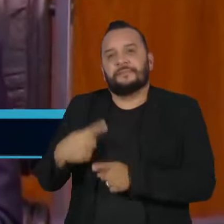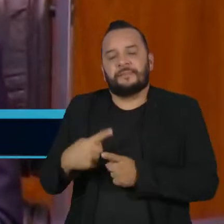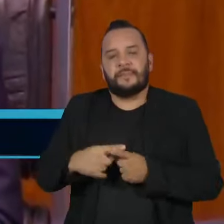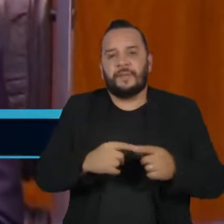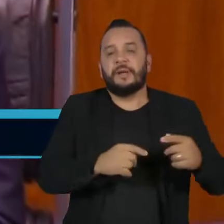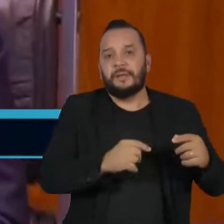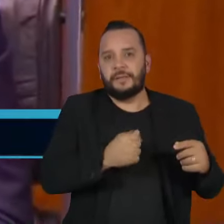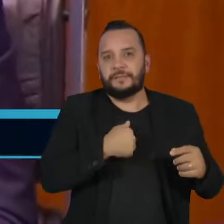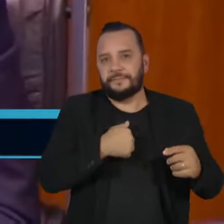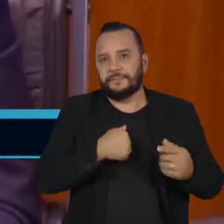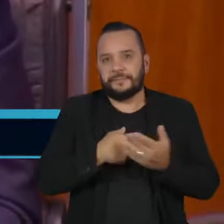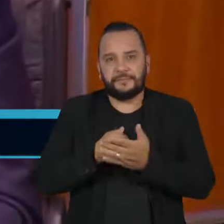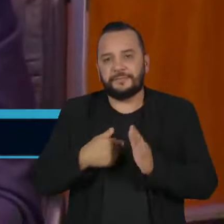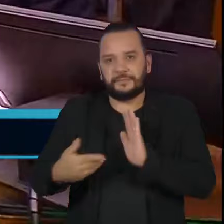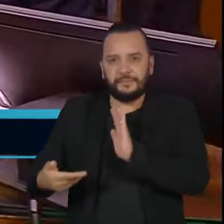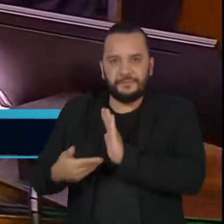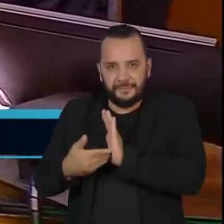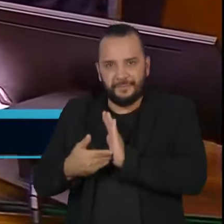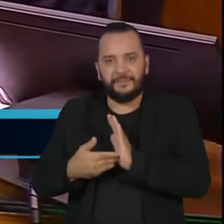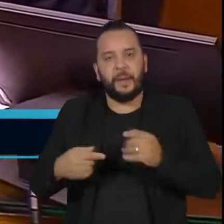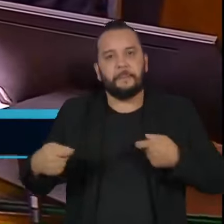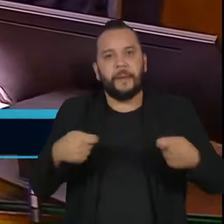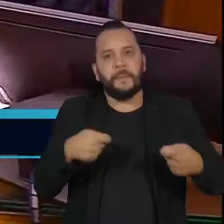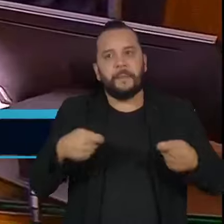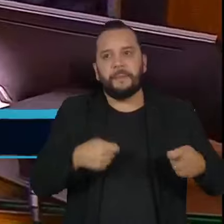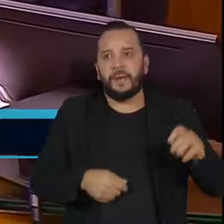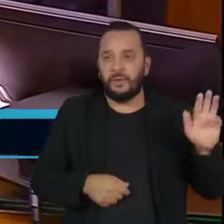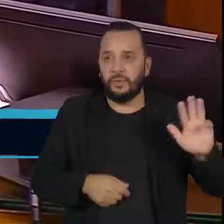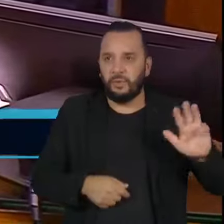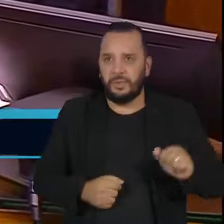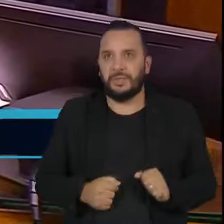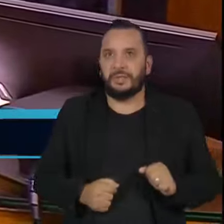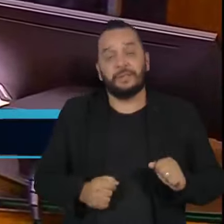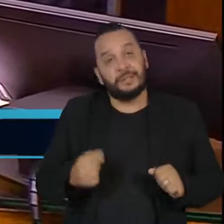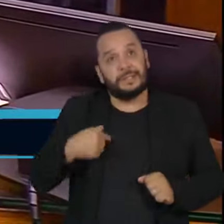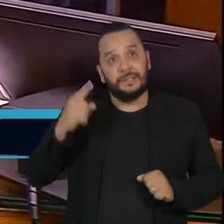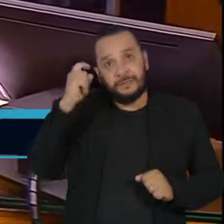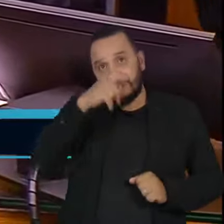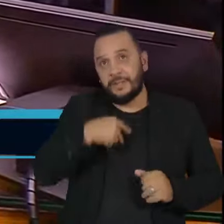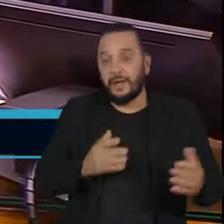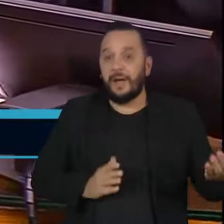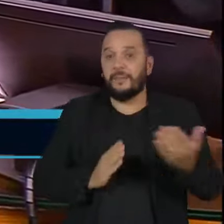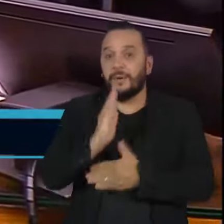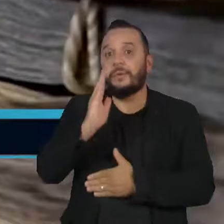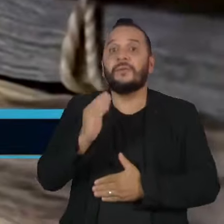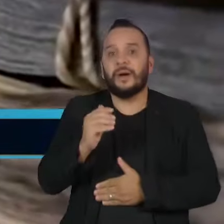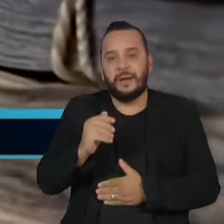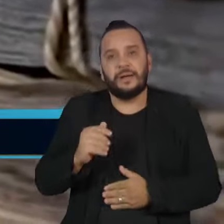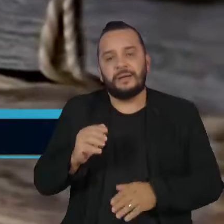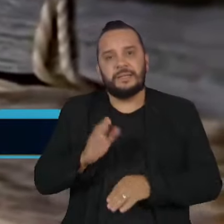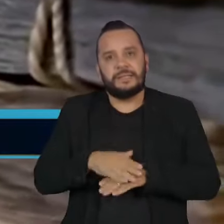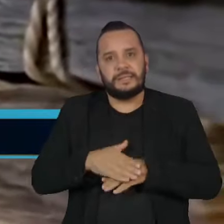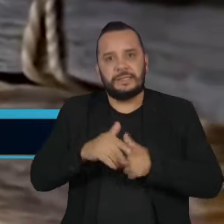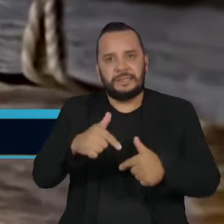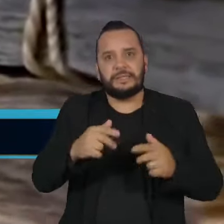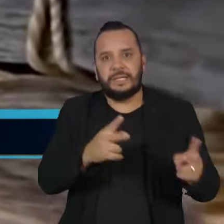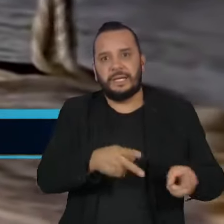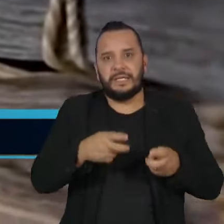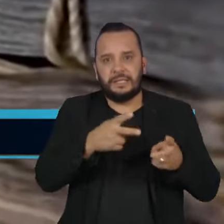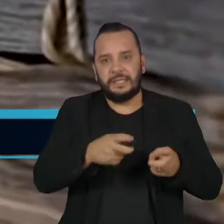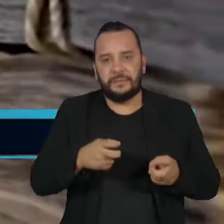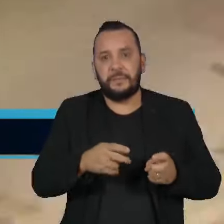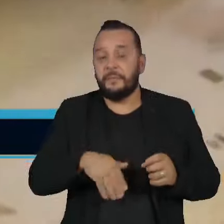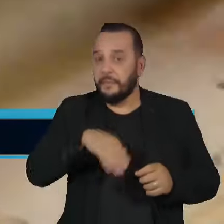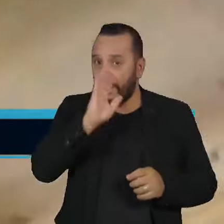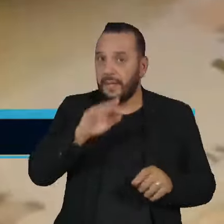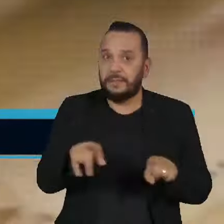com o presidente Arthur Lira está desgastada, o que coloca em risco a aprovação de medidas que aumentem a arrecadação. E na outra direção, a liberação